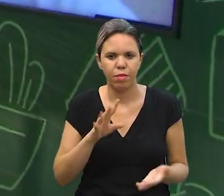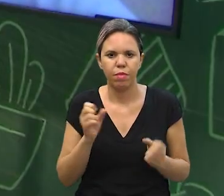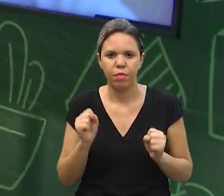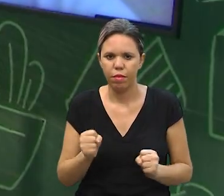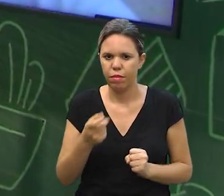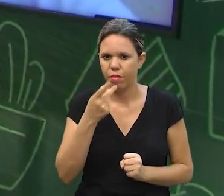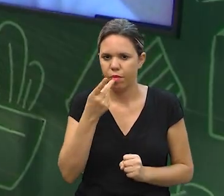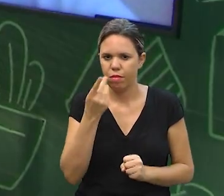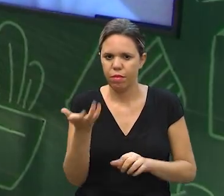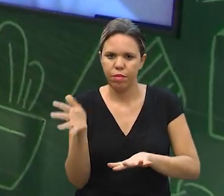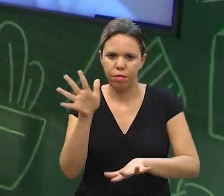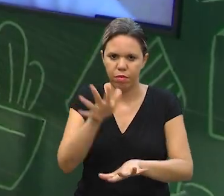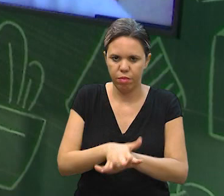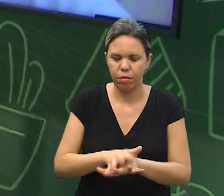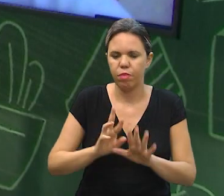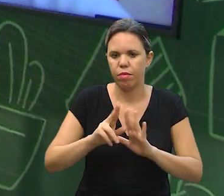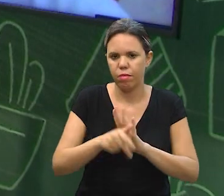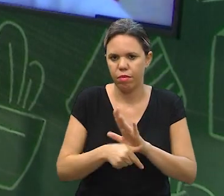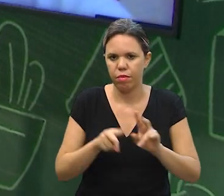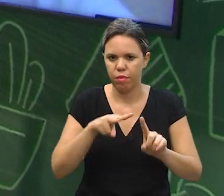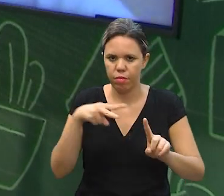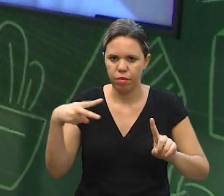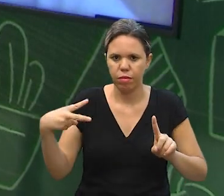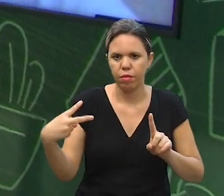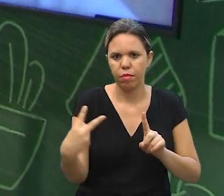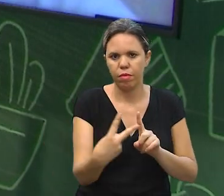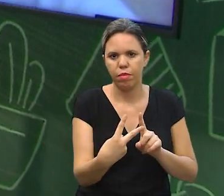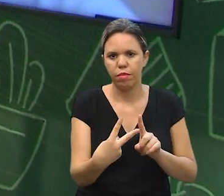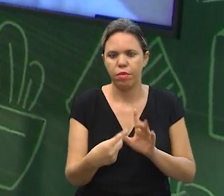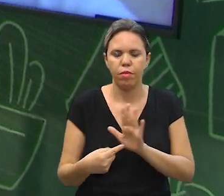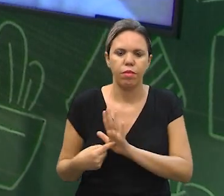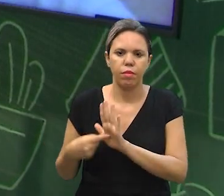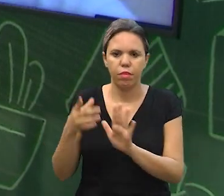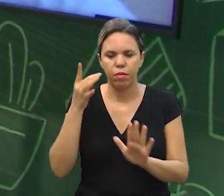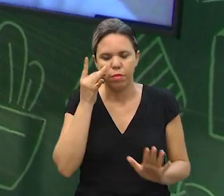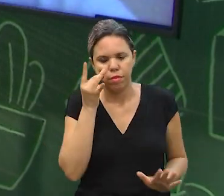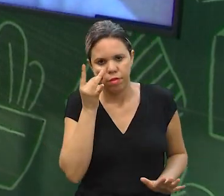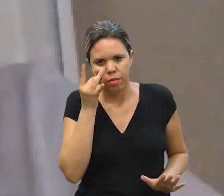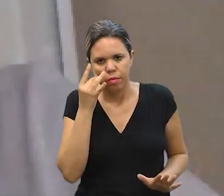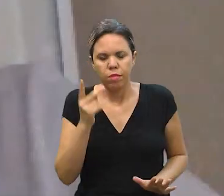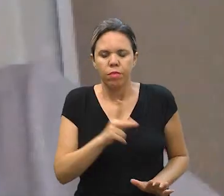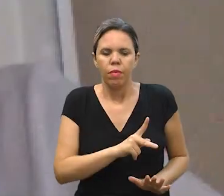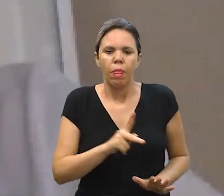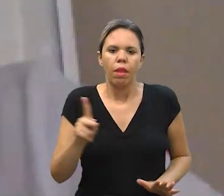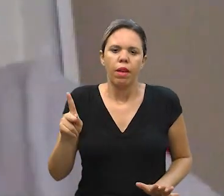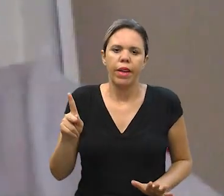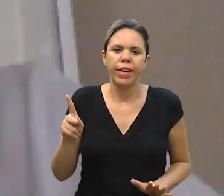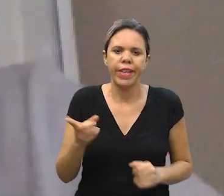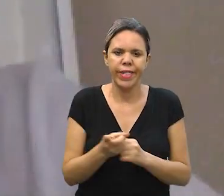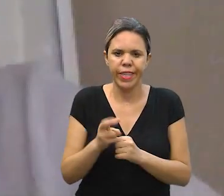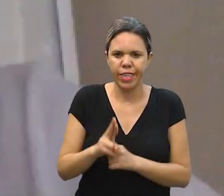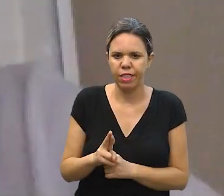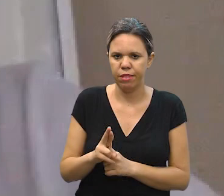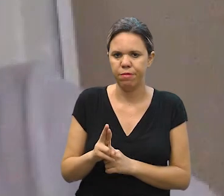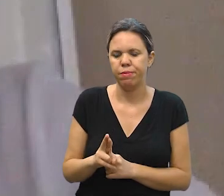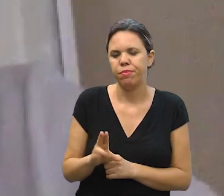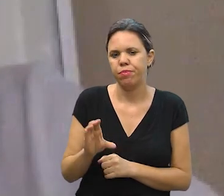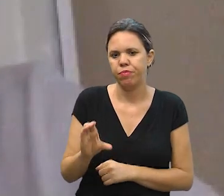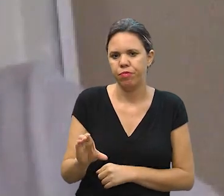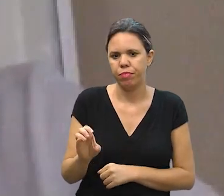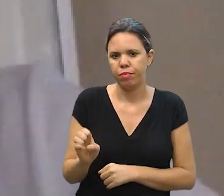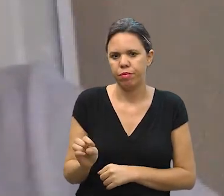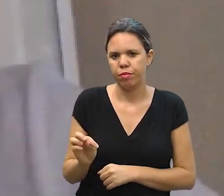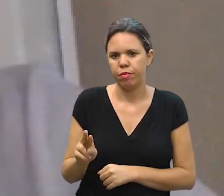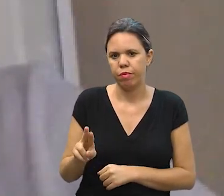Pudemos falar sobre inclusão, sobre vários aspectos. E a presença do presidente, do Dr. Sestaro,